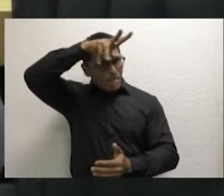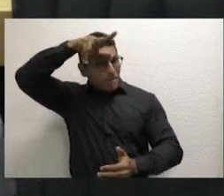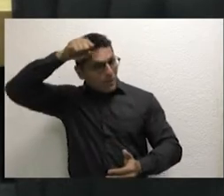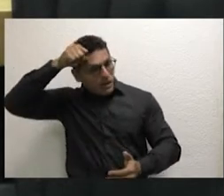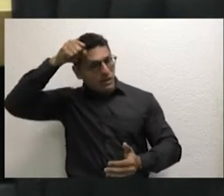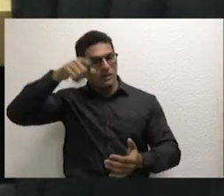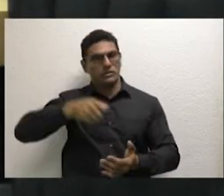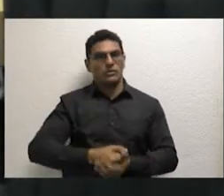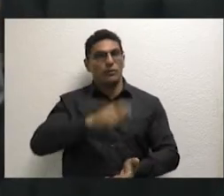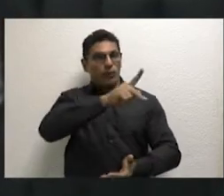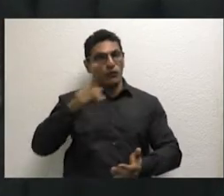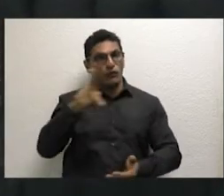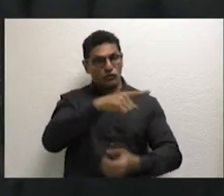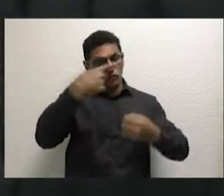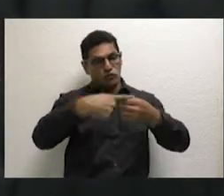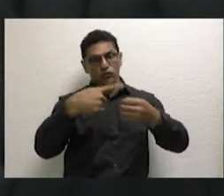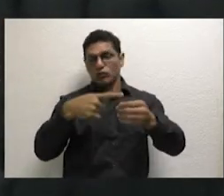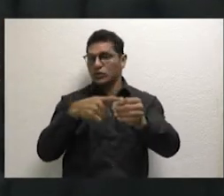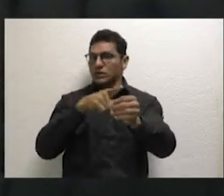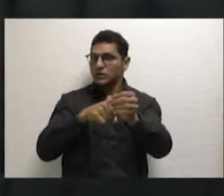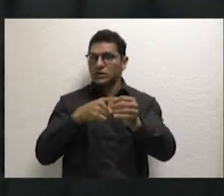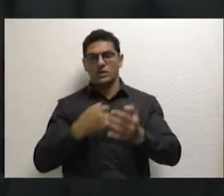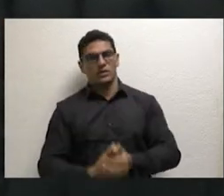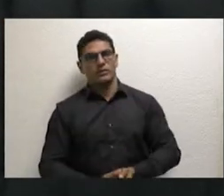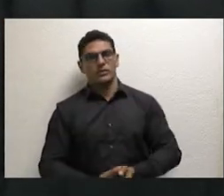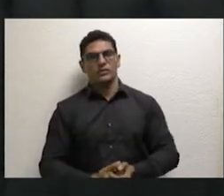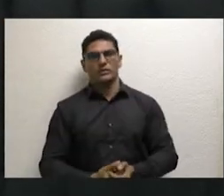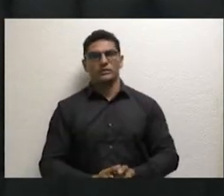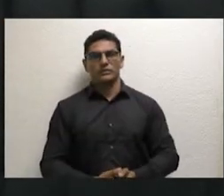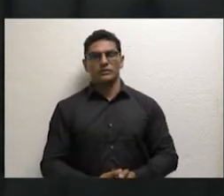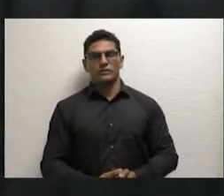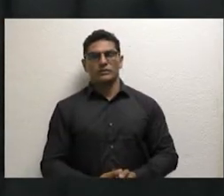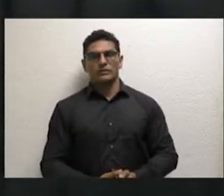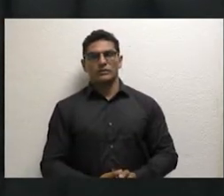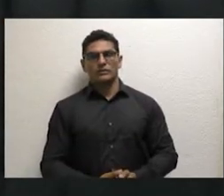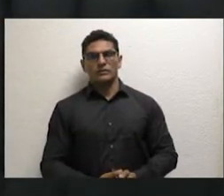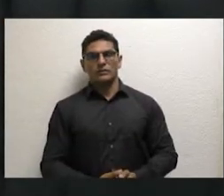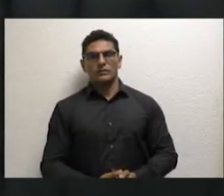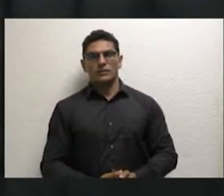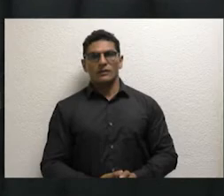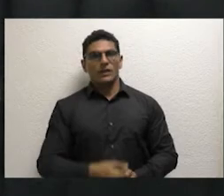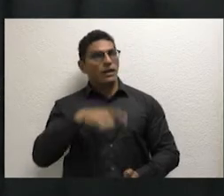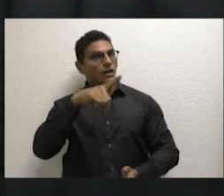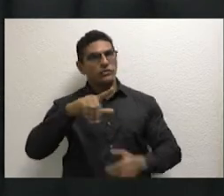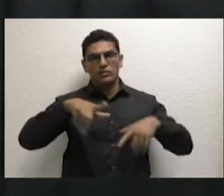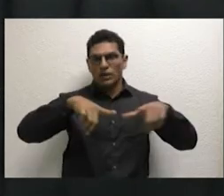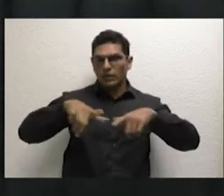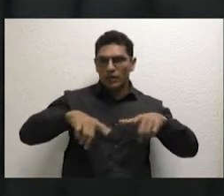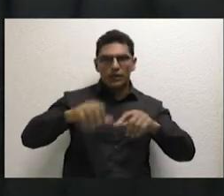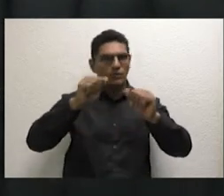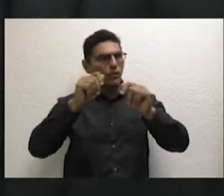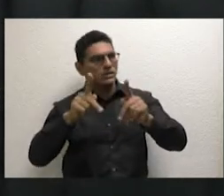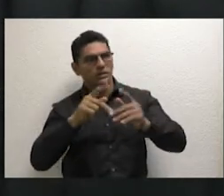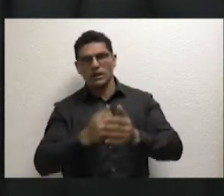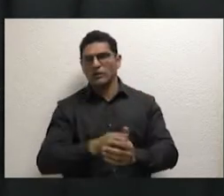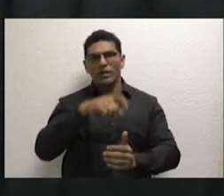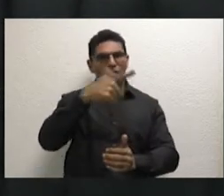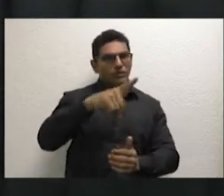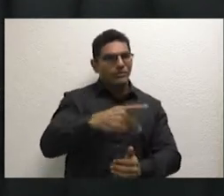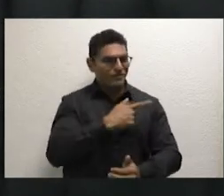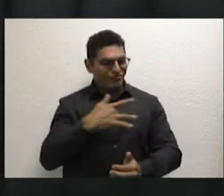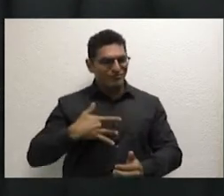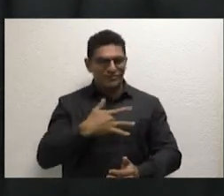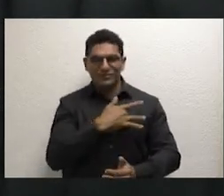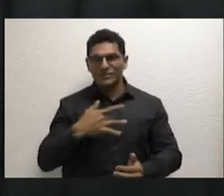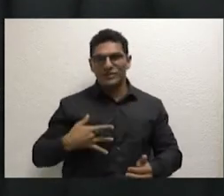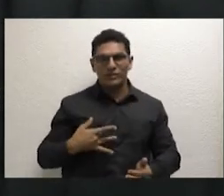os professores do interior e os cobradores que estão já na inatividade eles estão sem cobertura